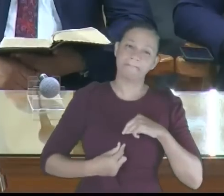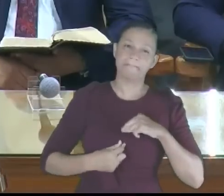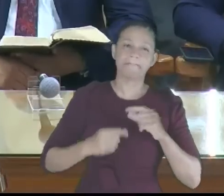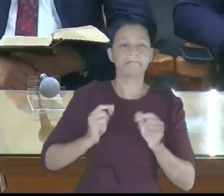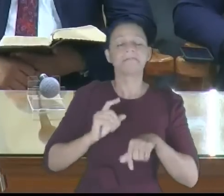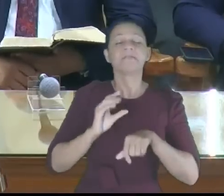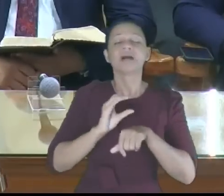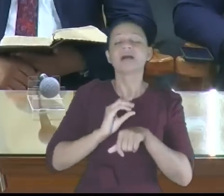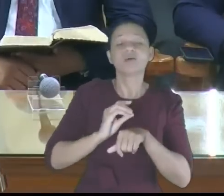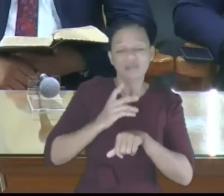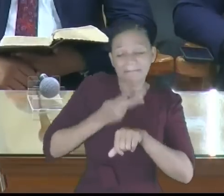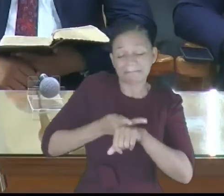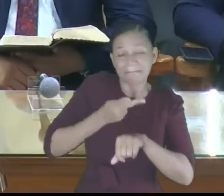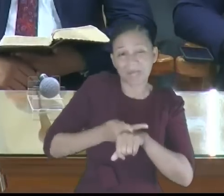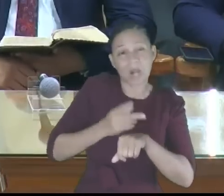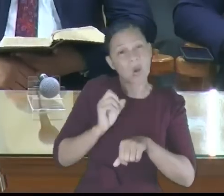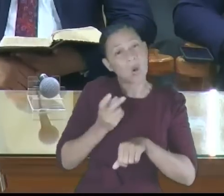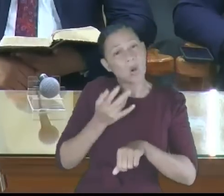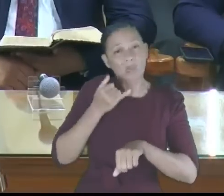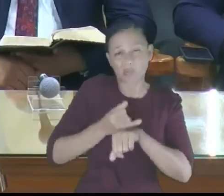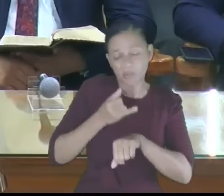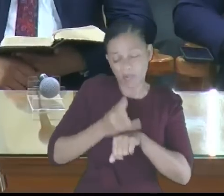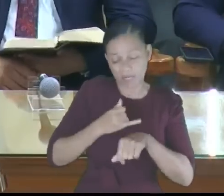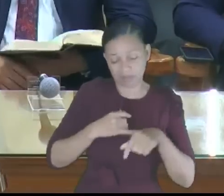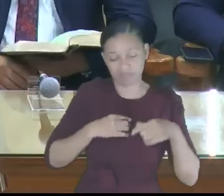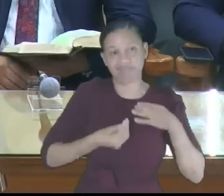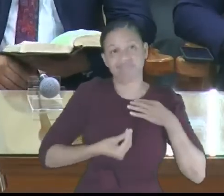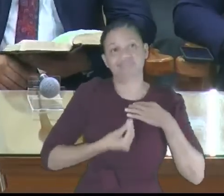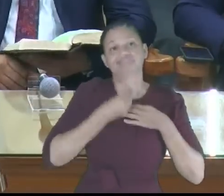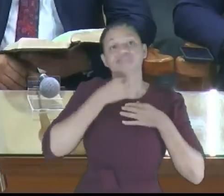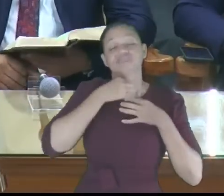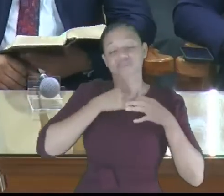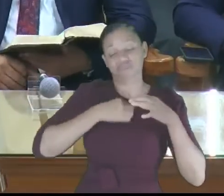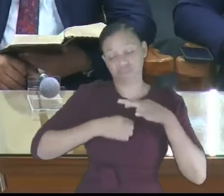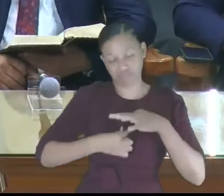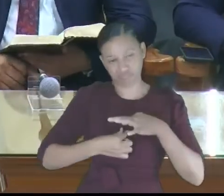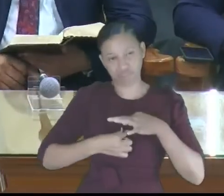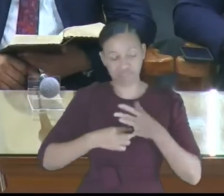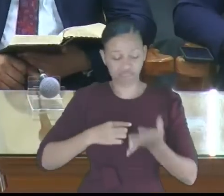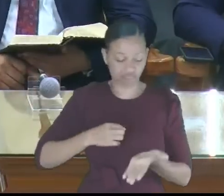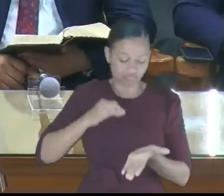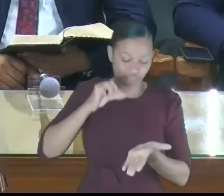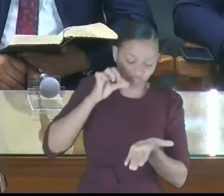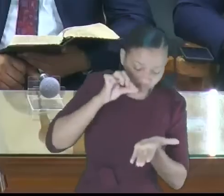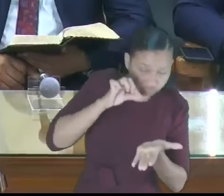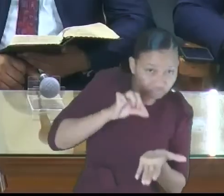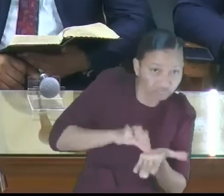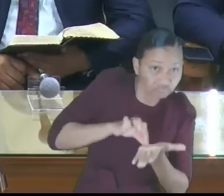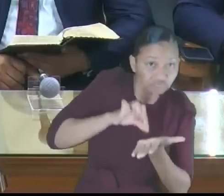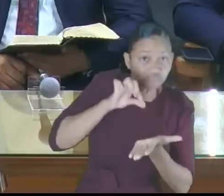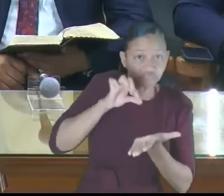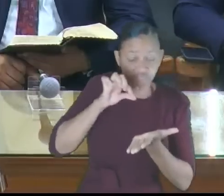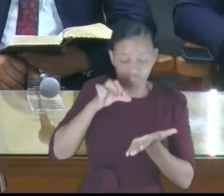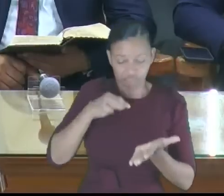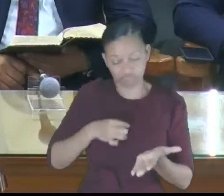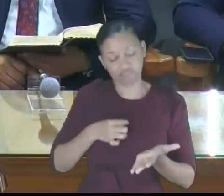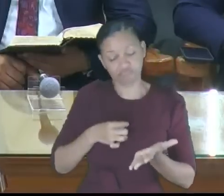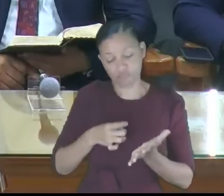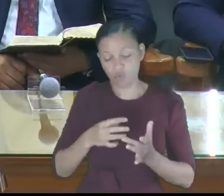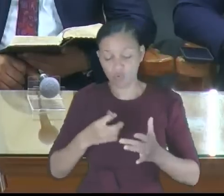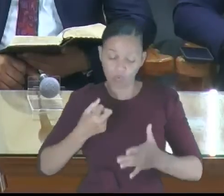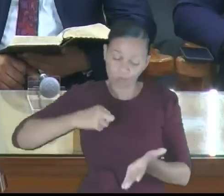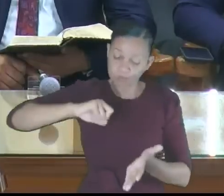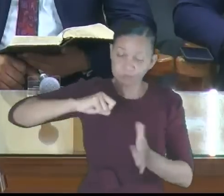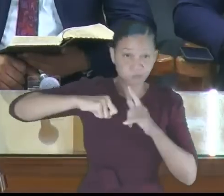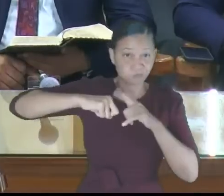a pessoa guardava no peito, pendurado no pescoço, e era sobre o peito, ou na mão,